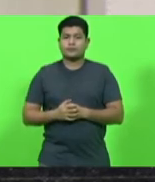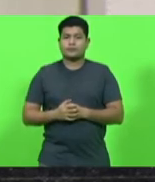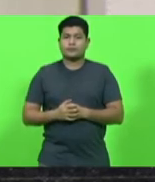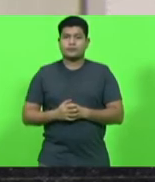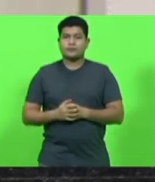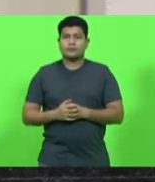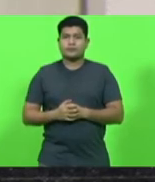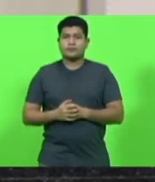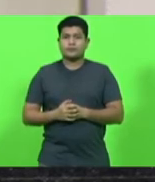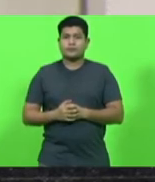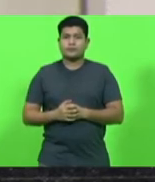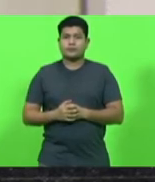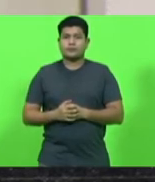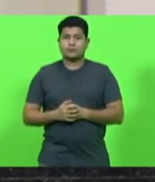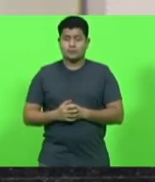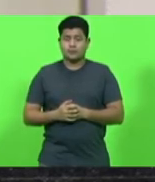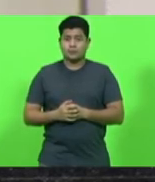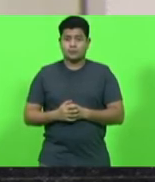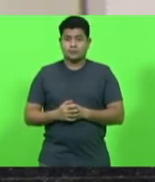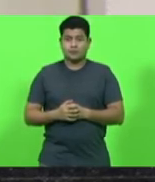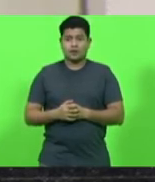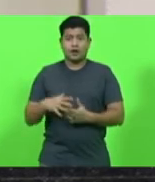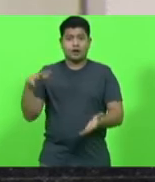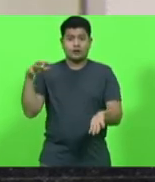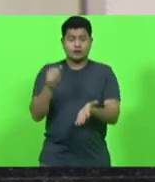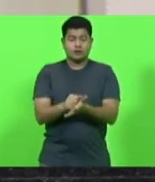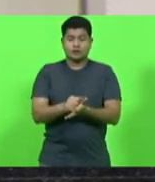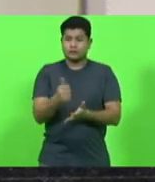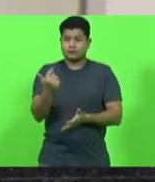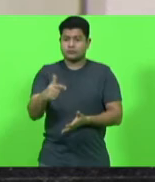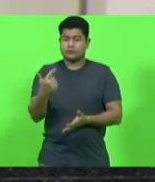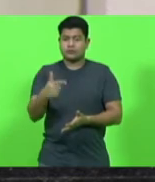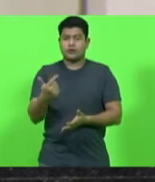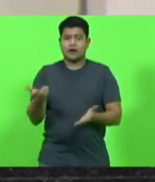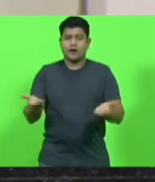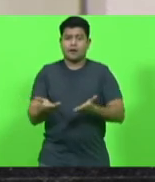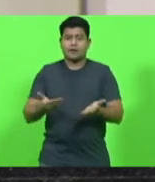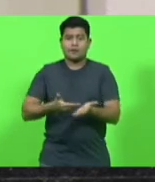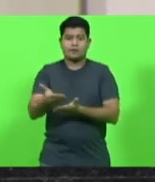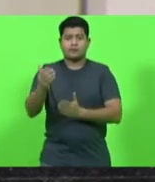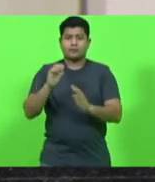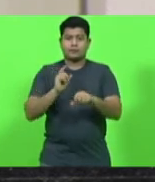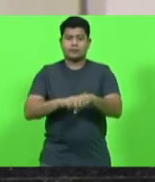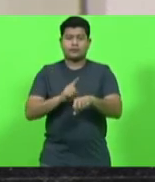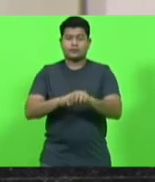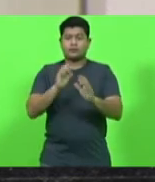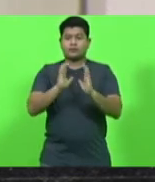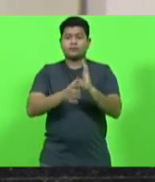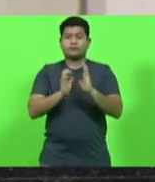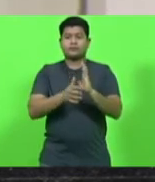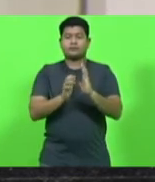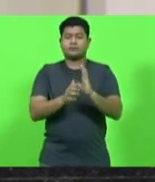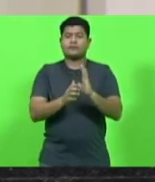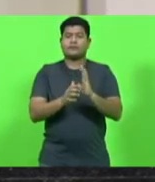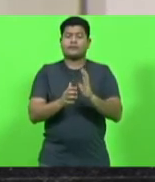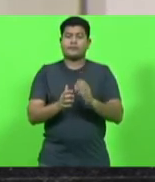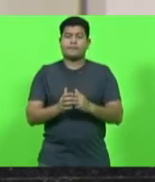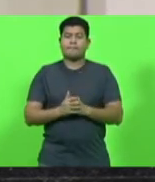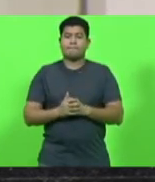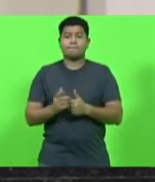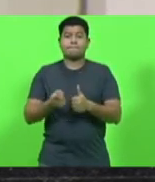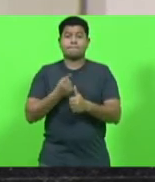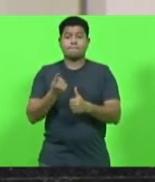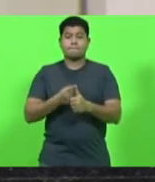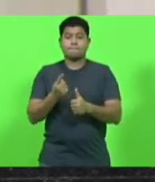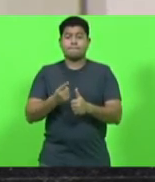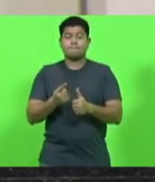Não havendo novos deputados inscritos, passaremos o horário destinado aos partidos políticos. E o primeiro